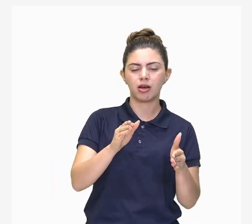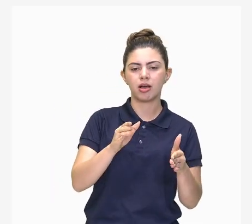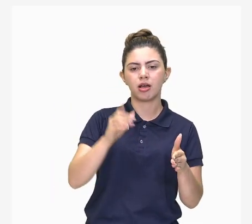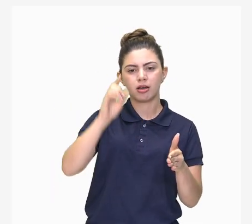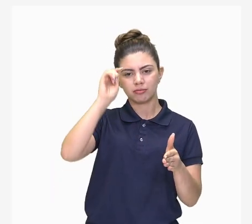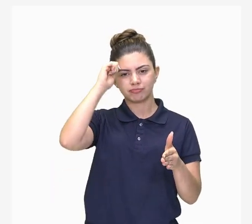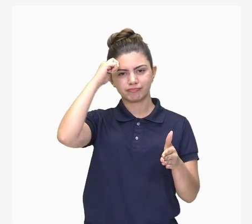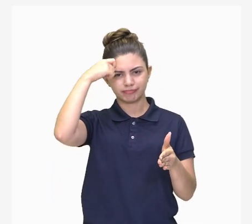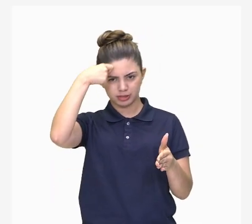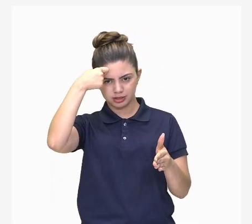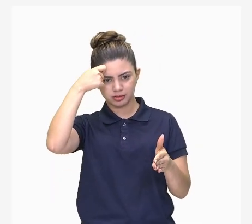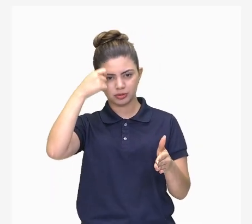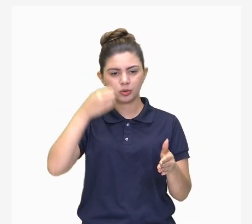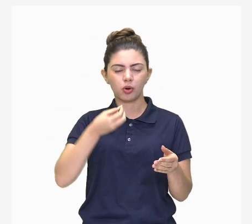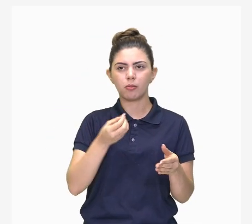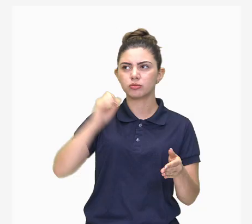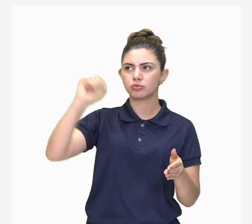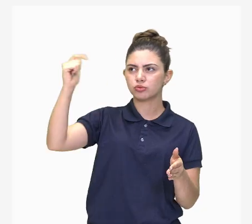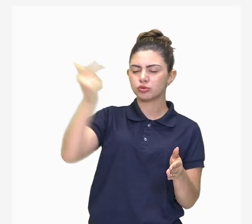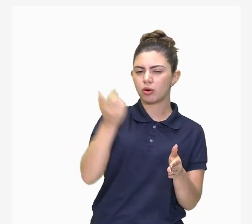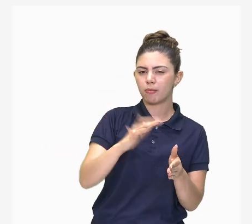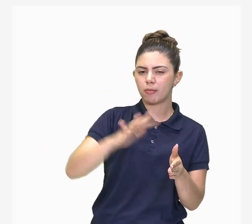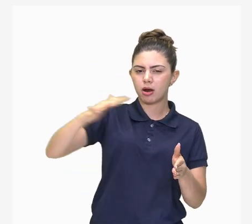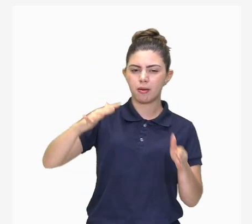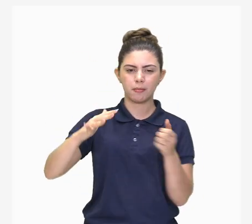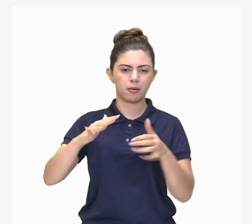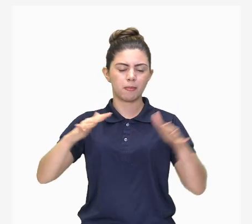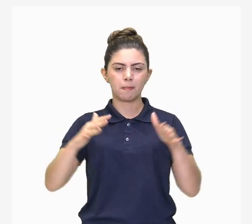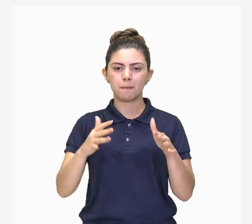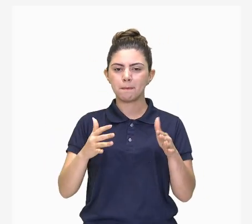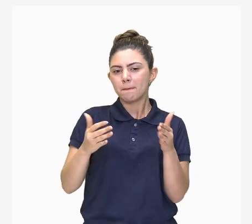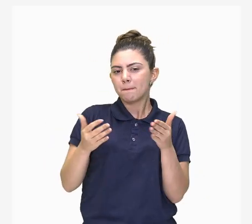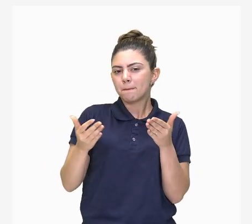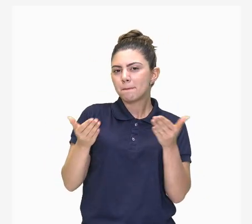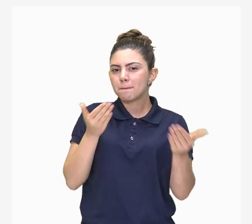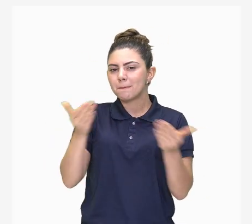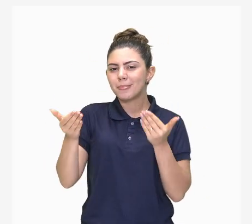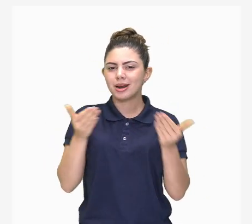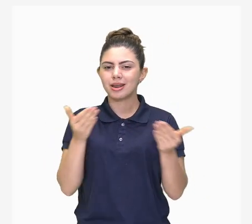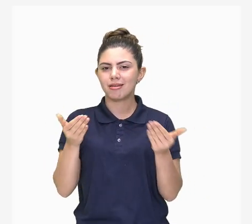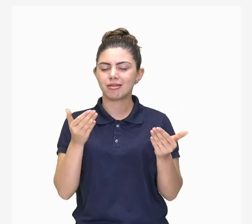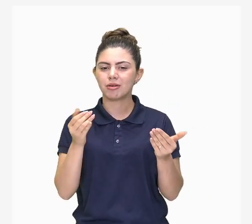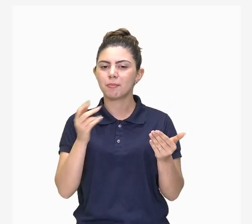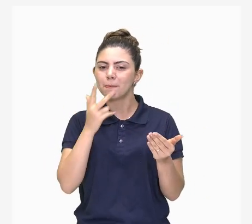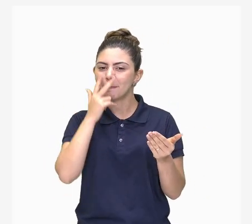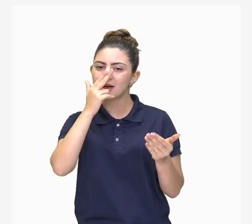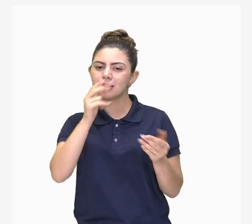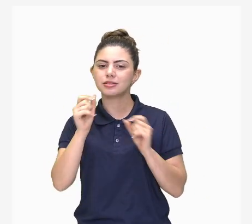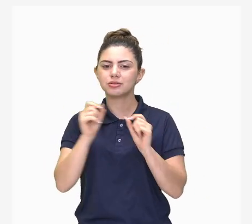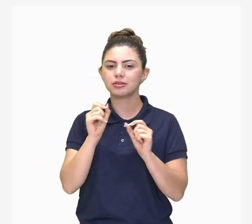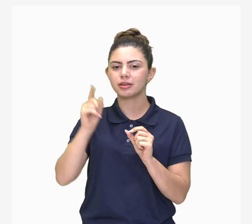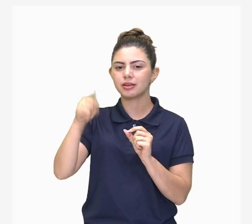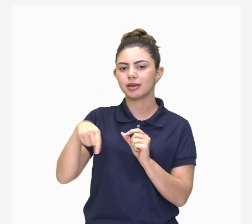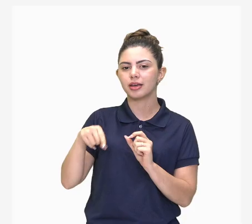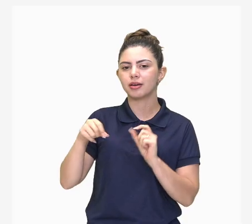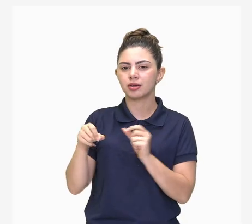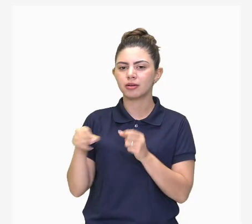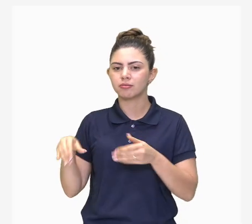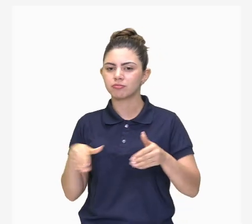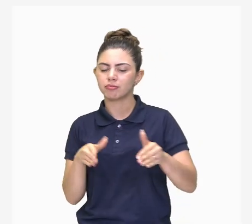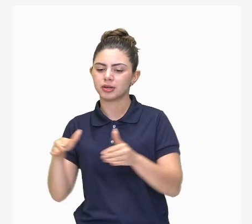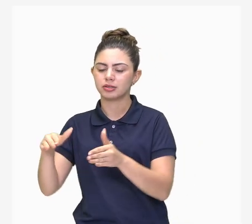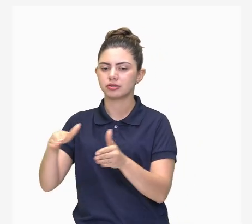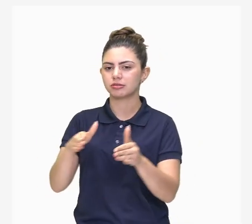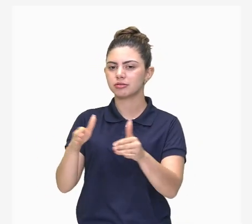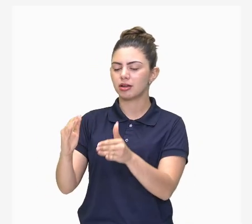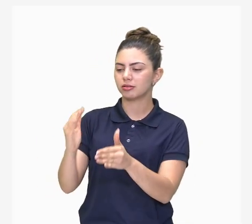brilham sobre o sol como uma estrada de espelho líquido que se